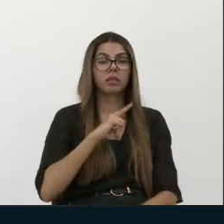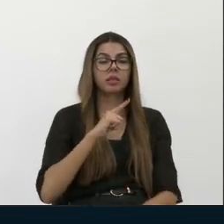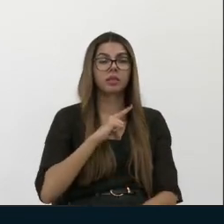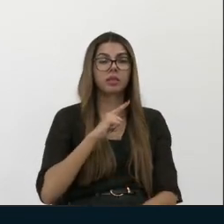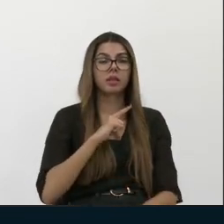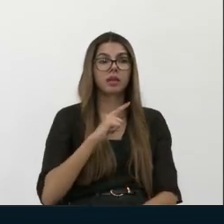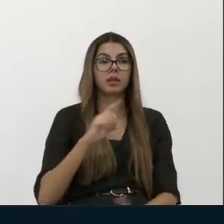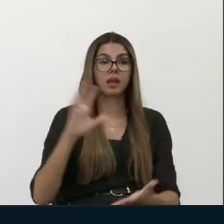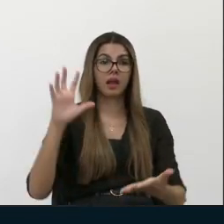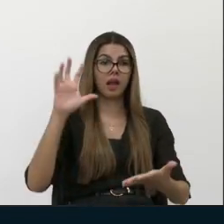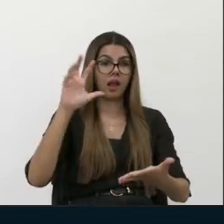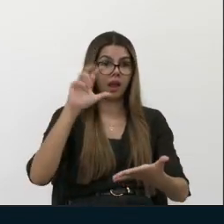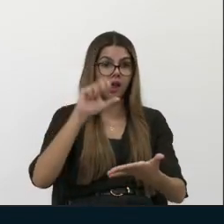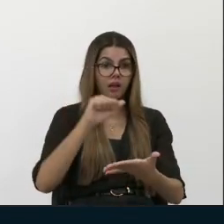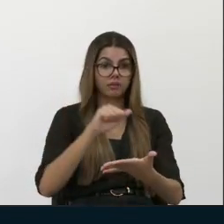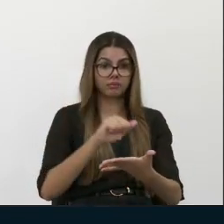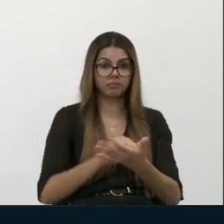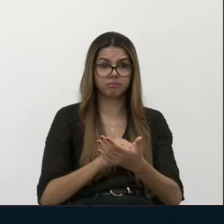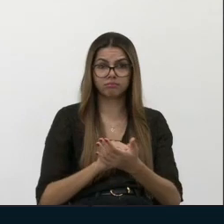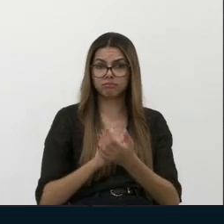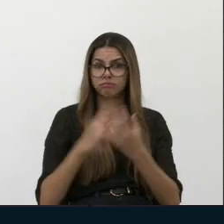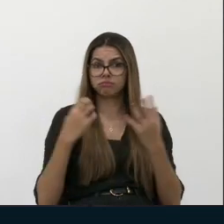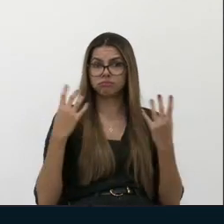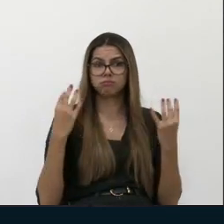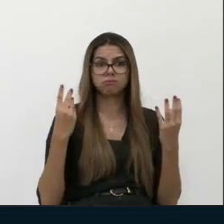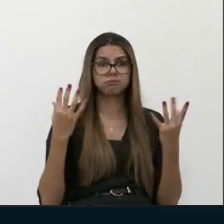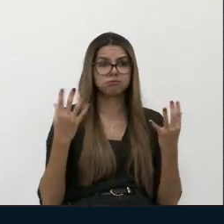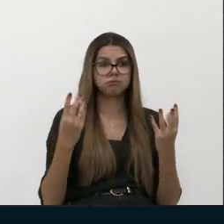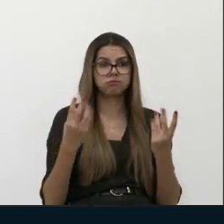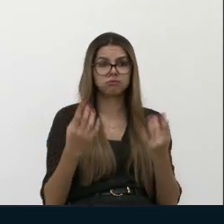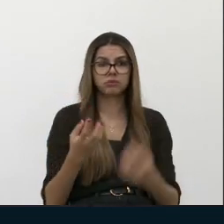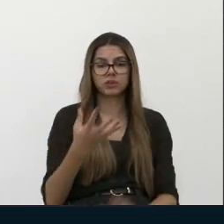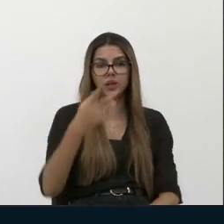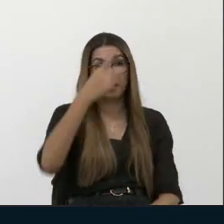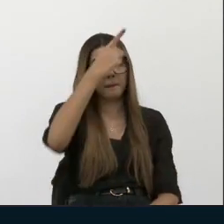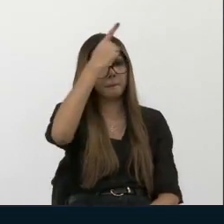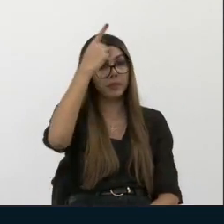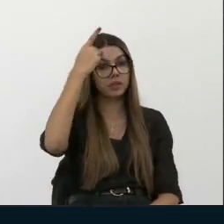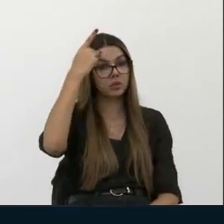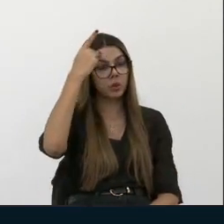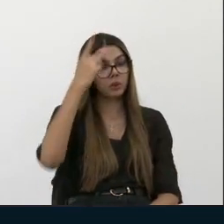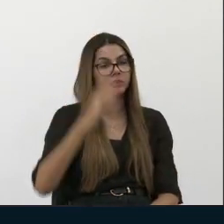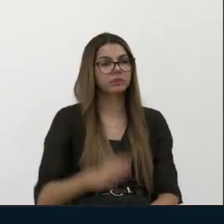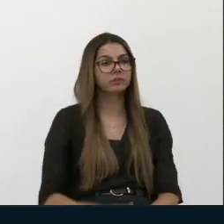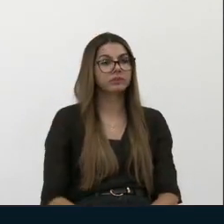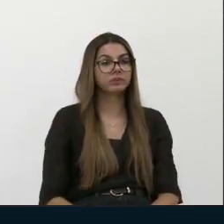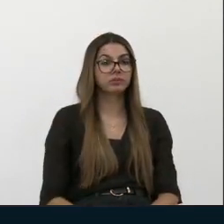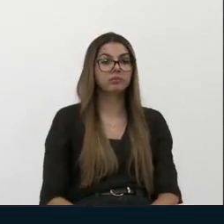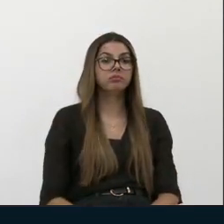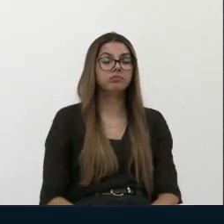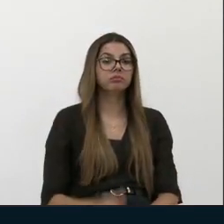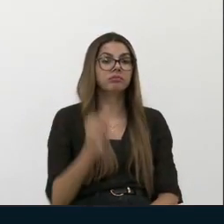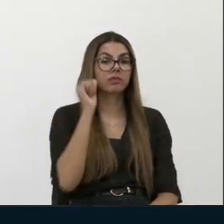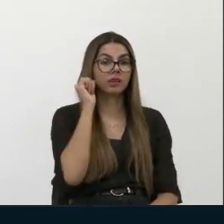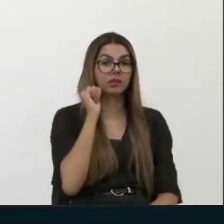senhora cadastrou milhares de pessoas. senhora Daniela.